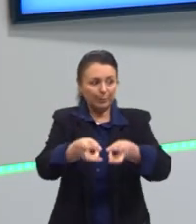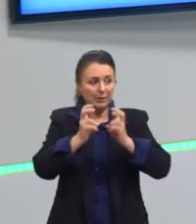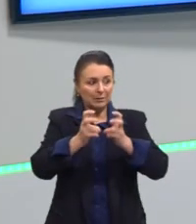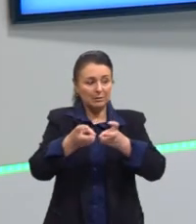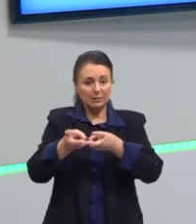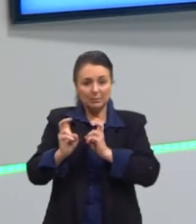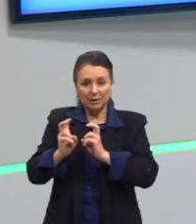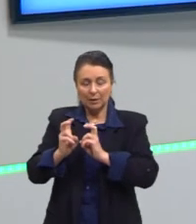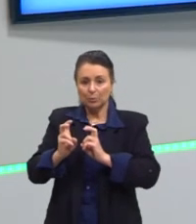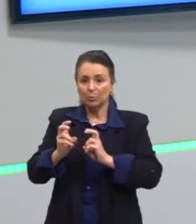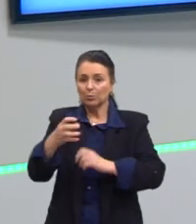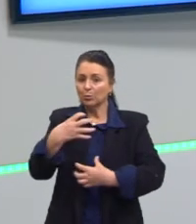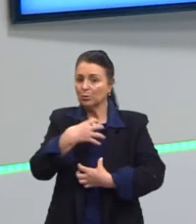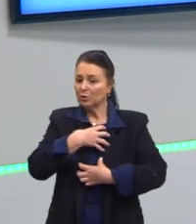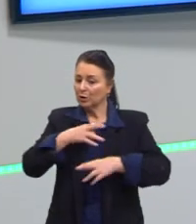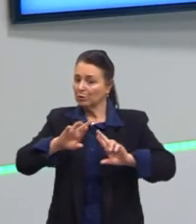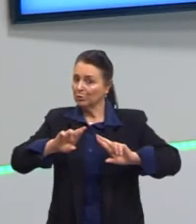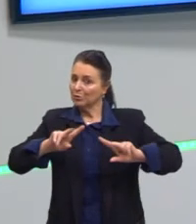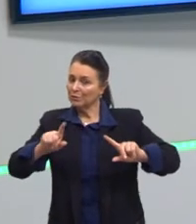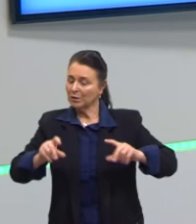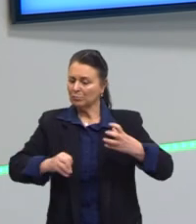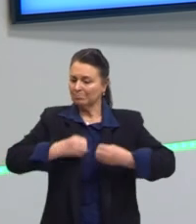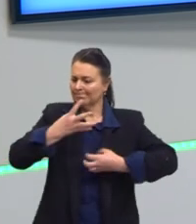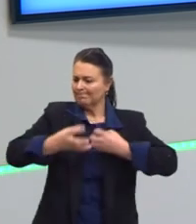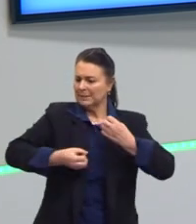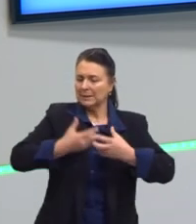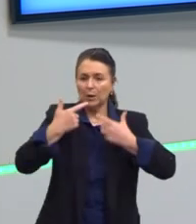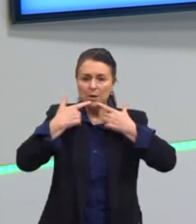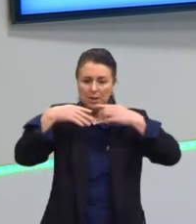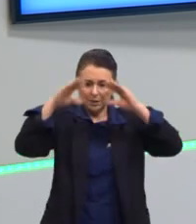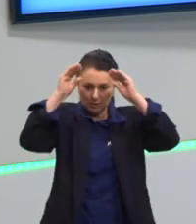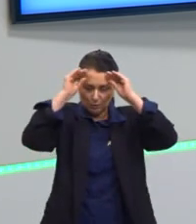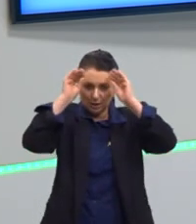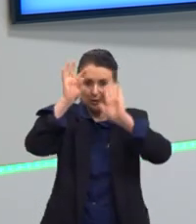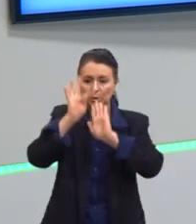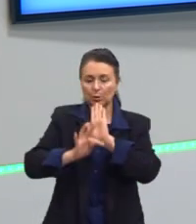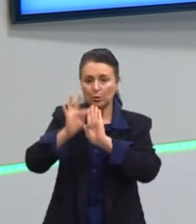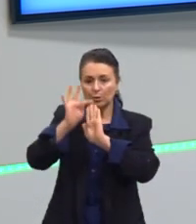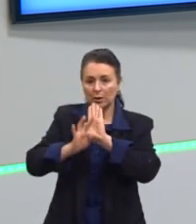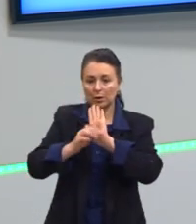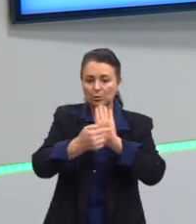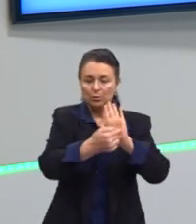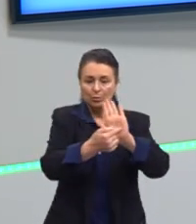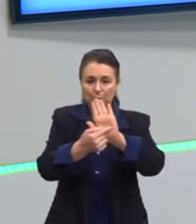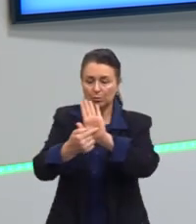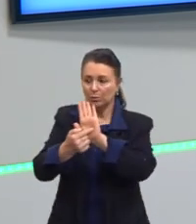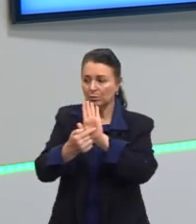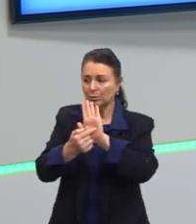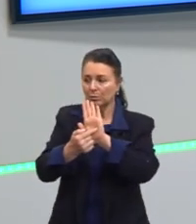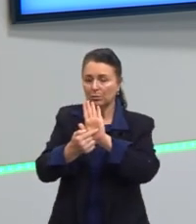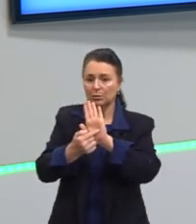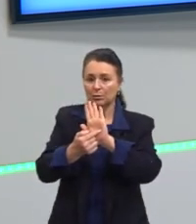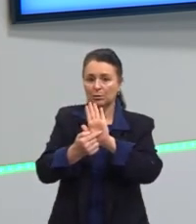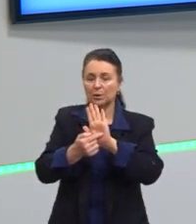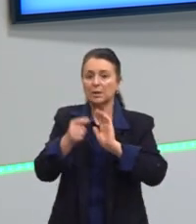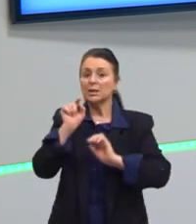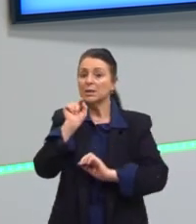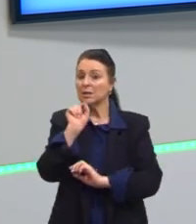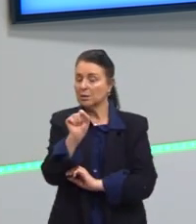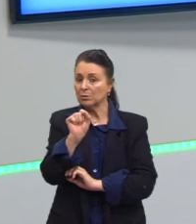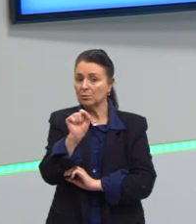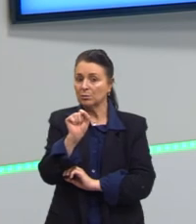as formas diferentes de expressões de linguagens que esses textos de apoio vão trazer e esses recursos